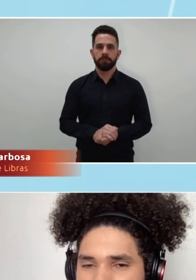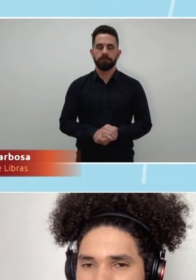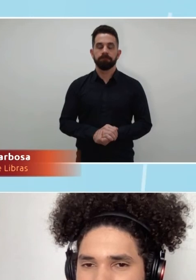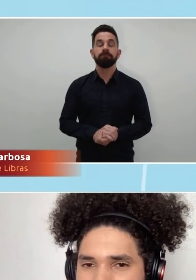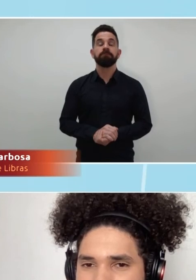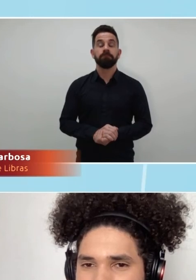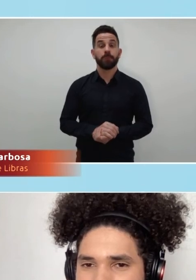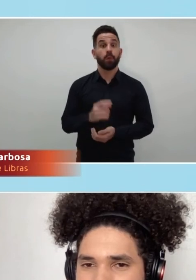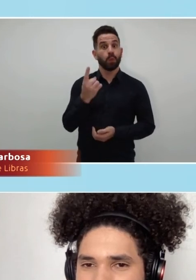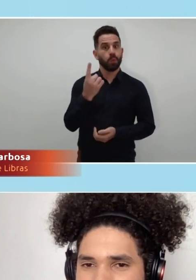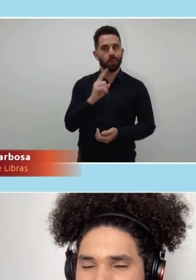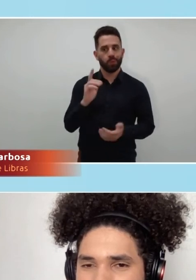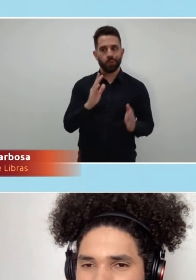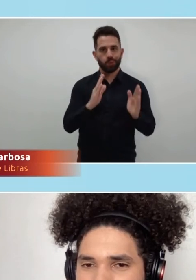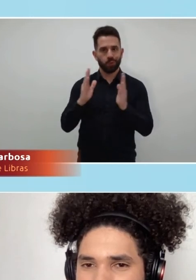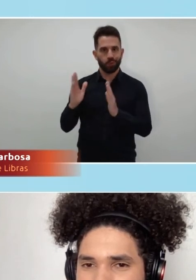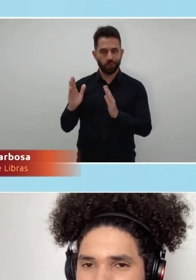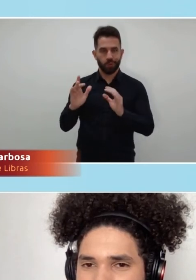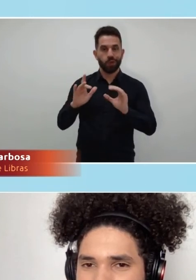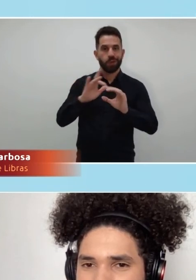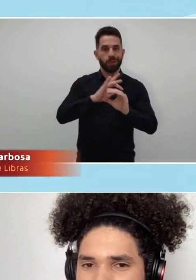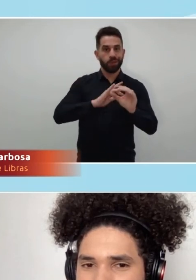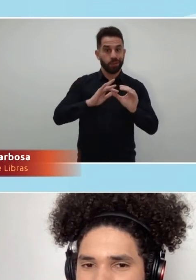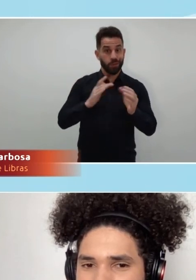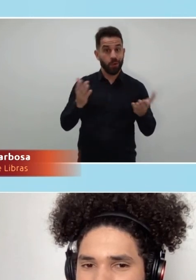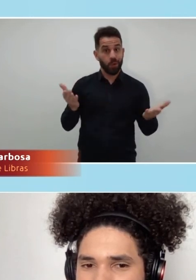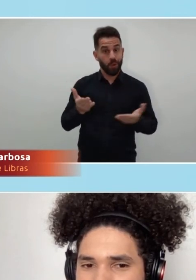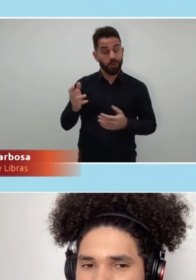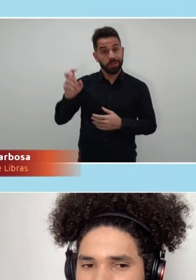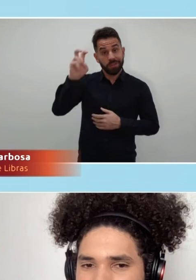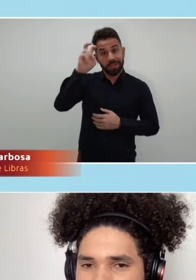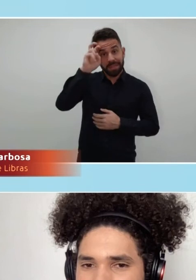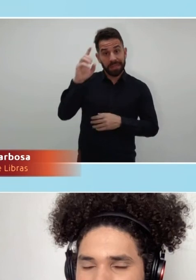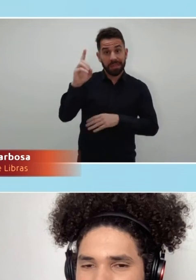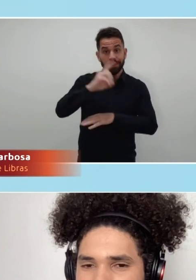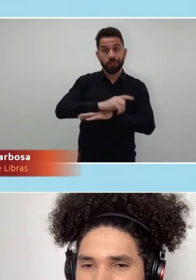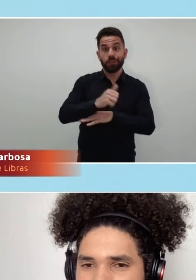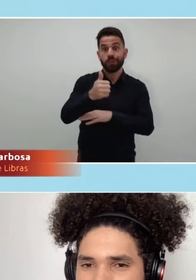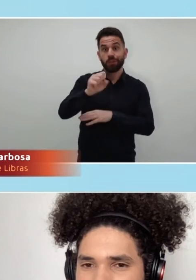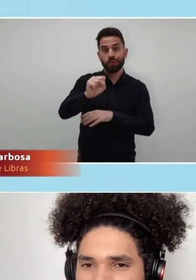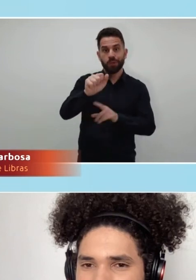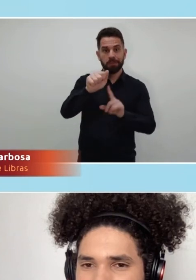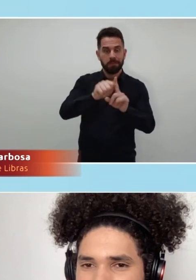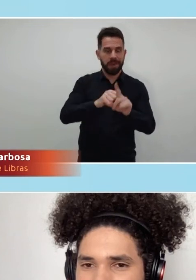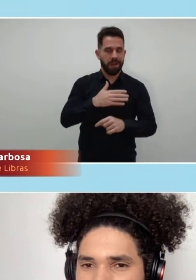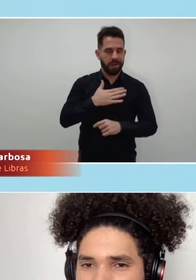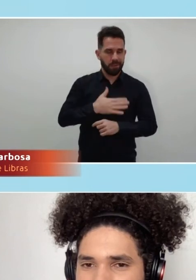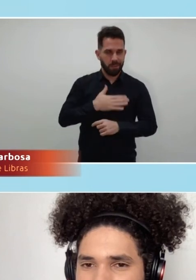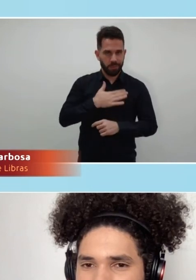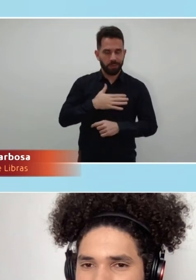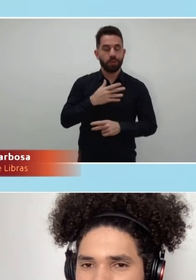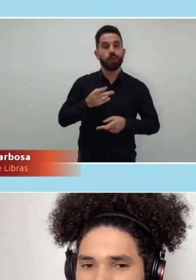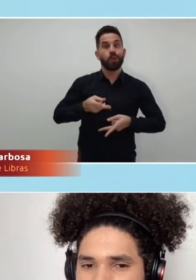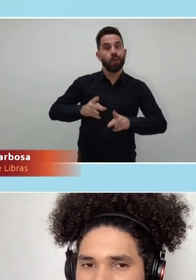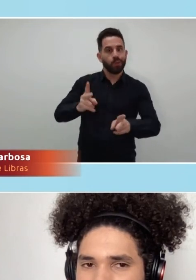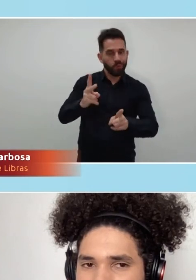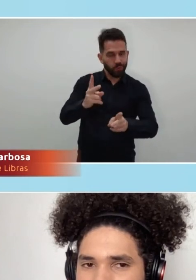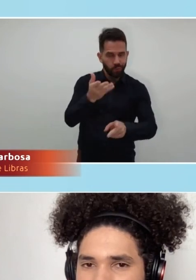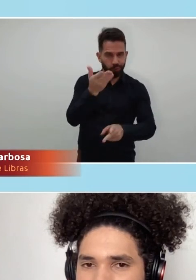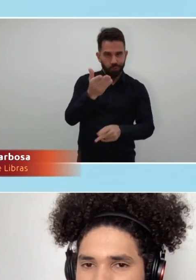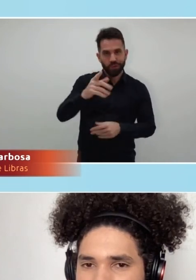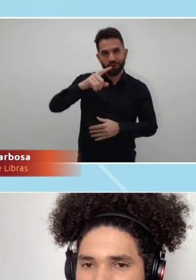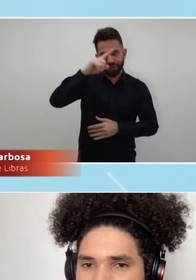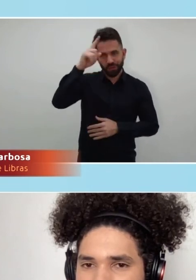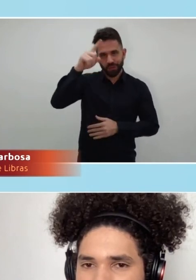Esse é o último bloco do Conexões de hoje, quinta-feira, dia 18 de agosto. Nós continuamos com o professor Diego Barbosa, que